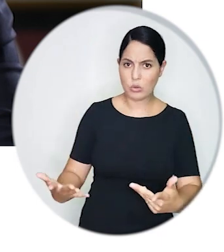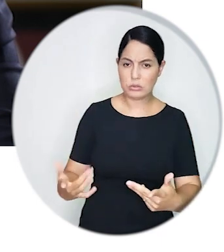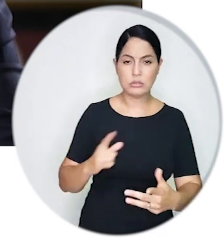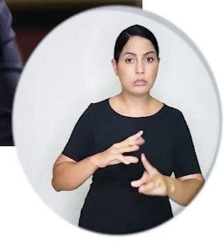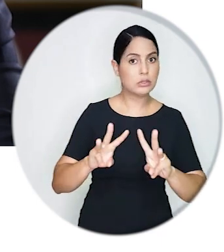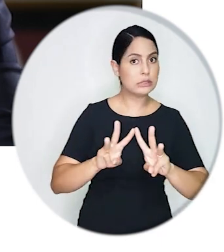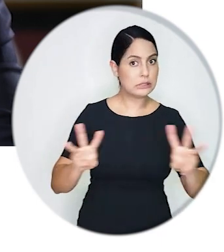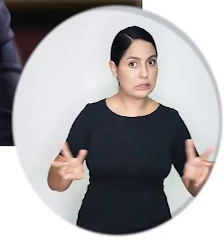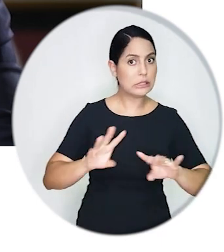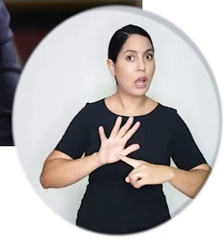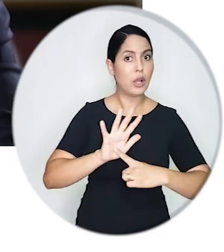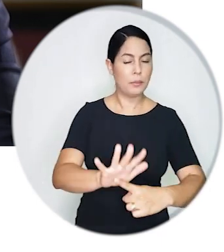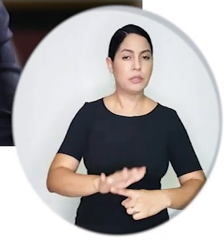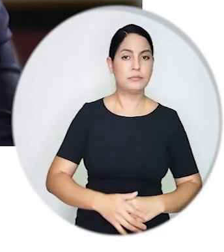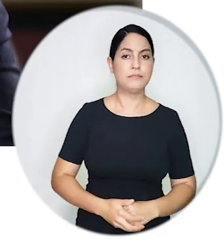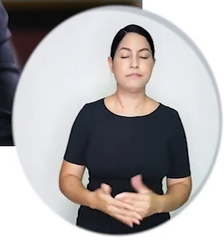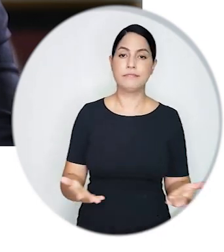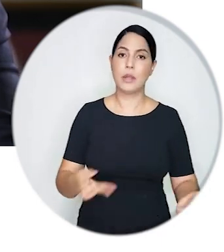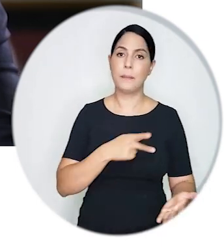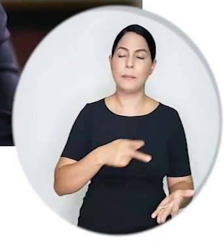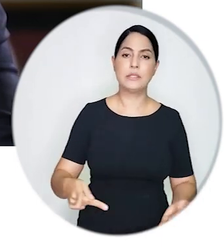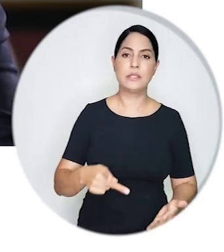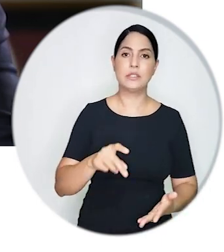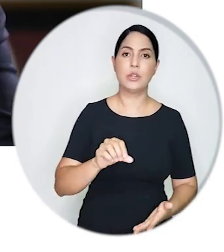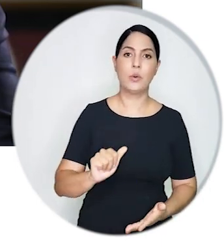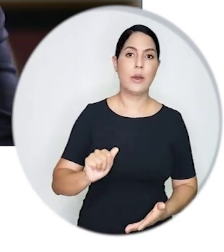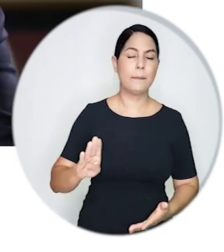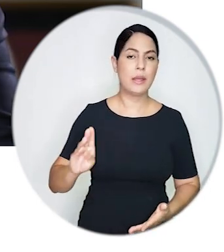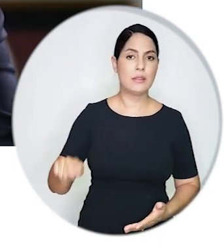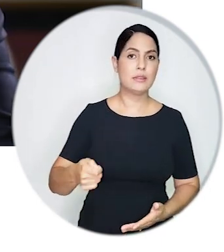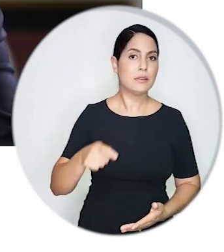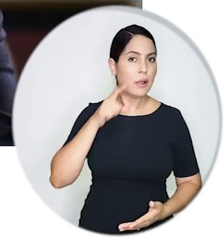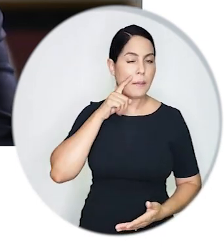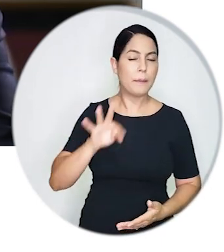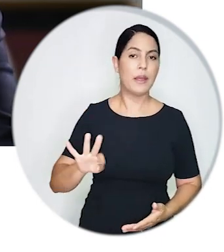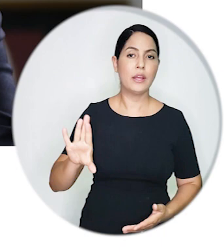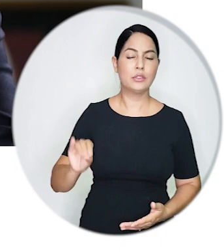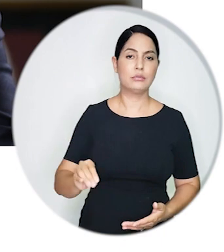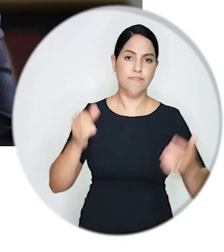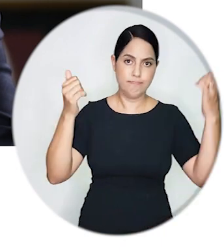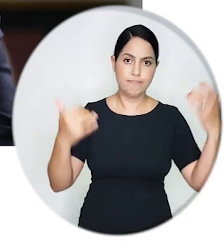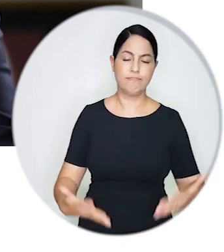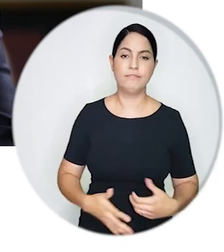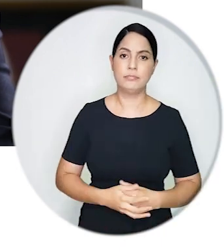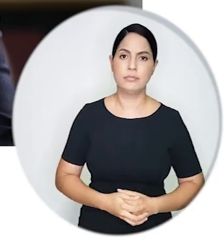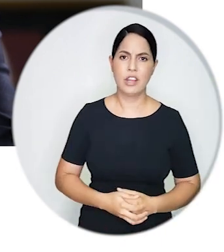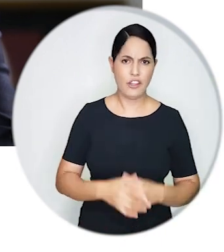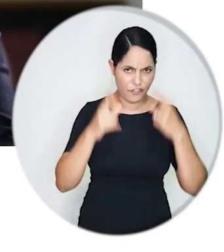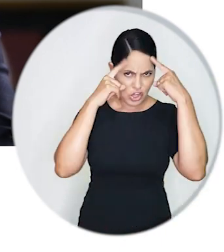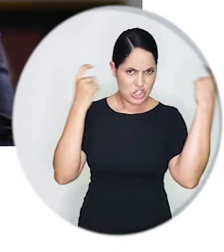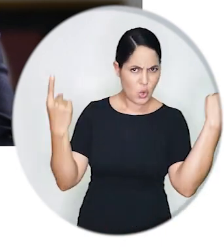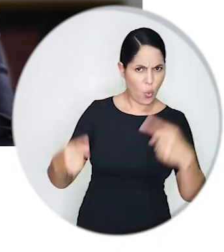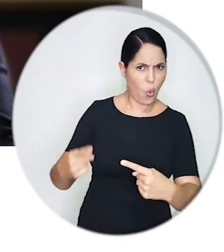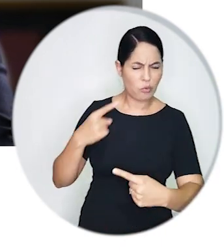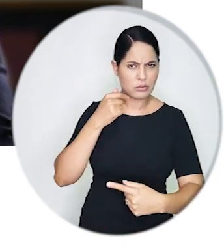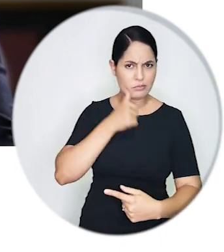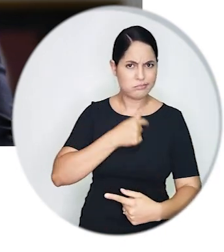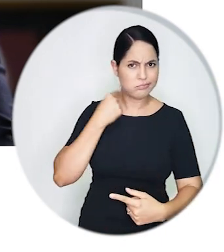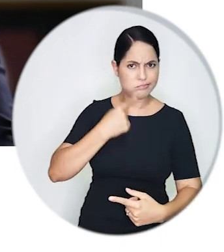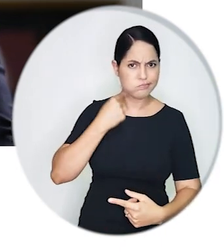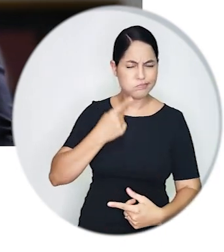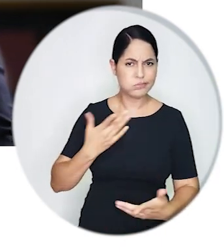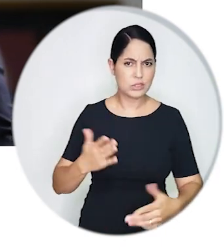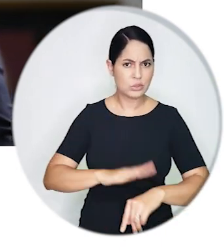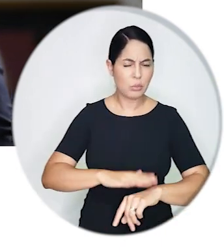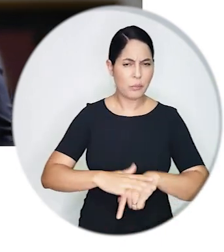agressões. Segundo o presidente da OAB Nacional, Beto Simonetti, abre aspas, a violência contra a advogada durante a atuação profissional é